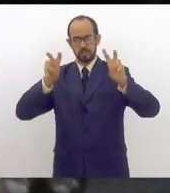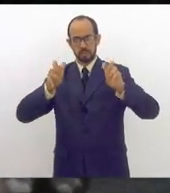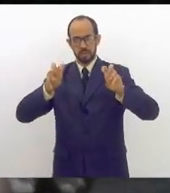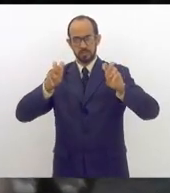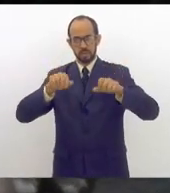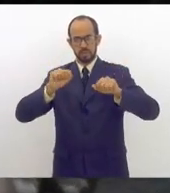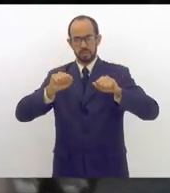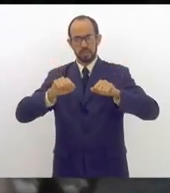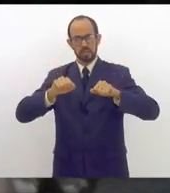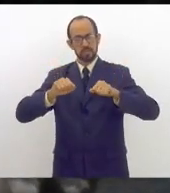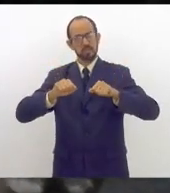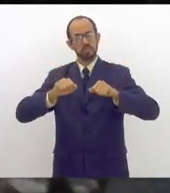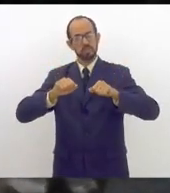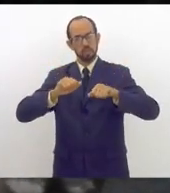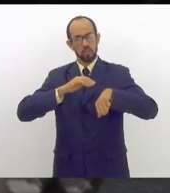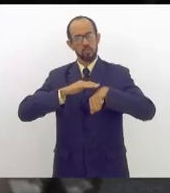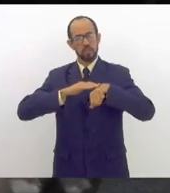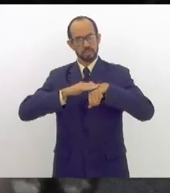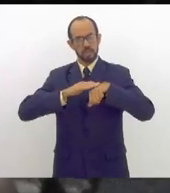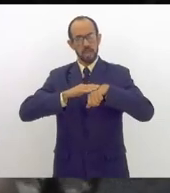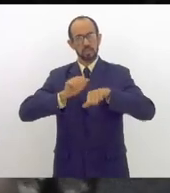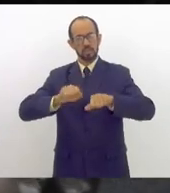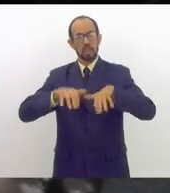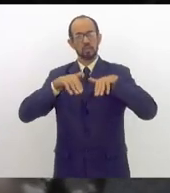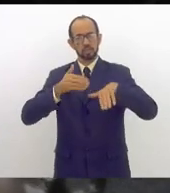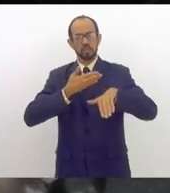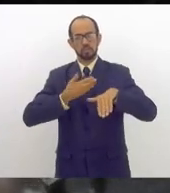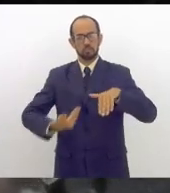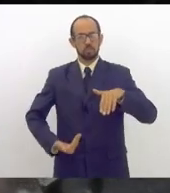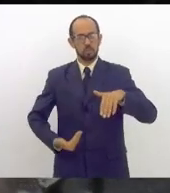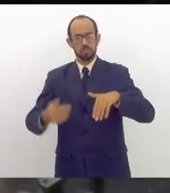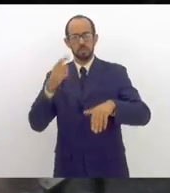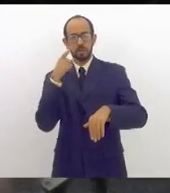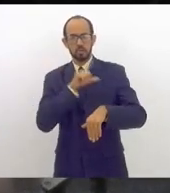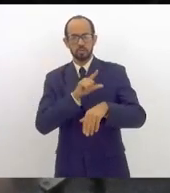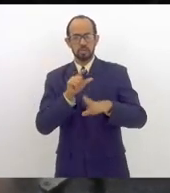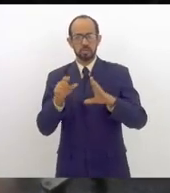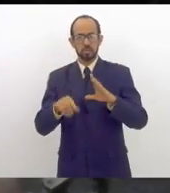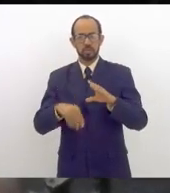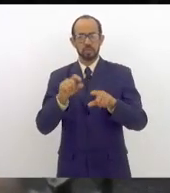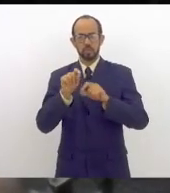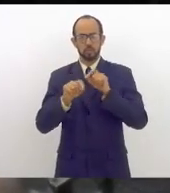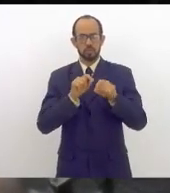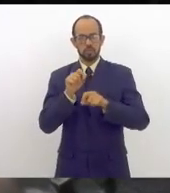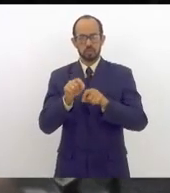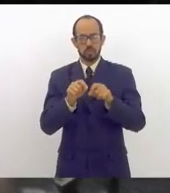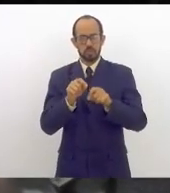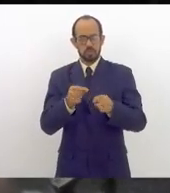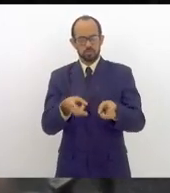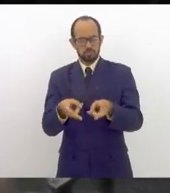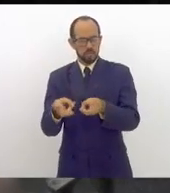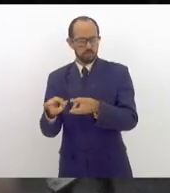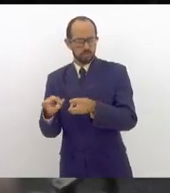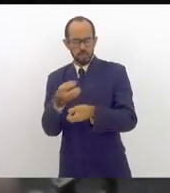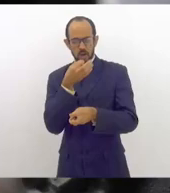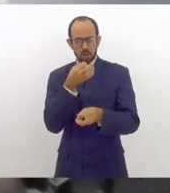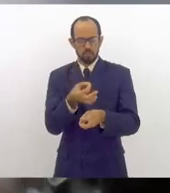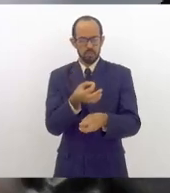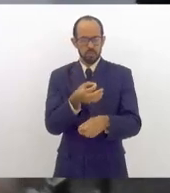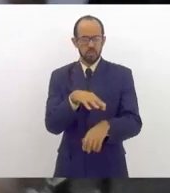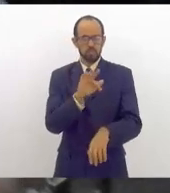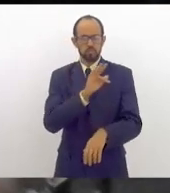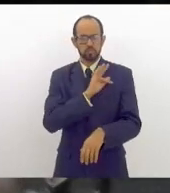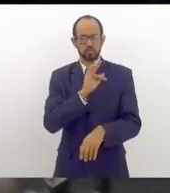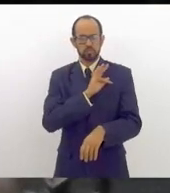em audiências públicas no sentido de receber a oitiva dos servidores militares